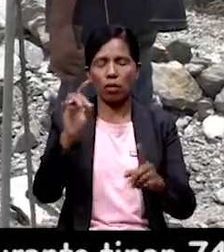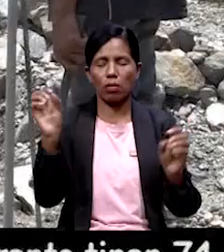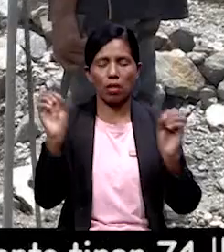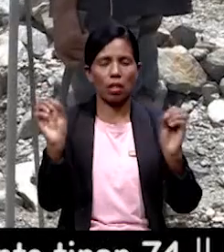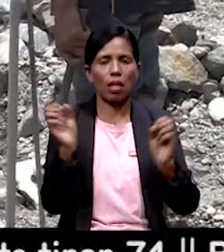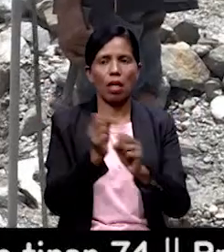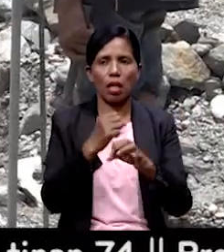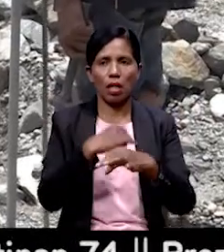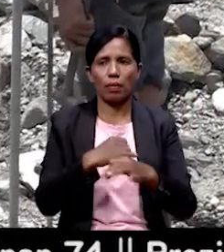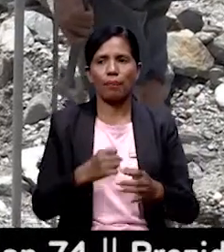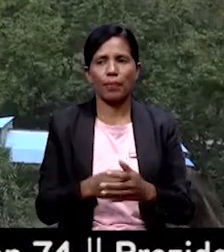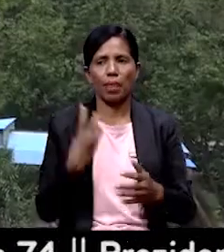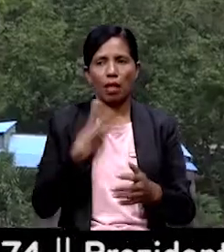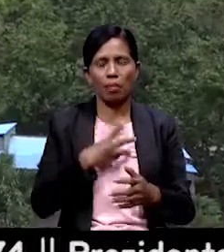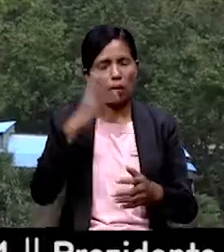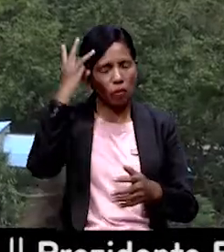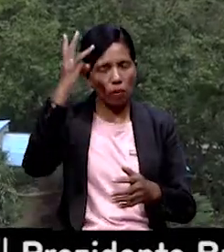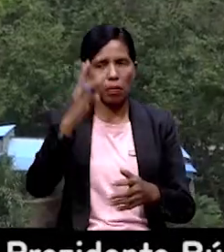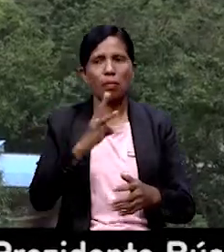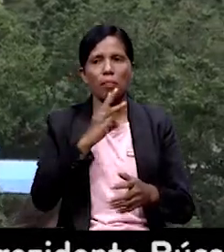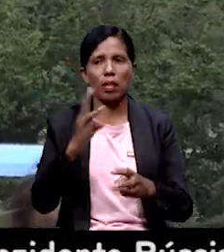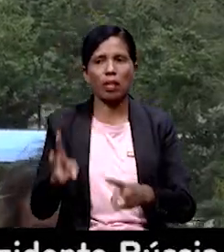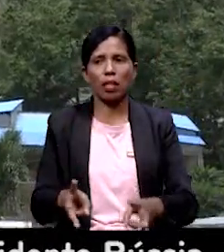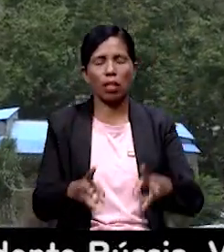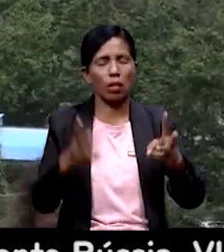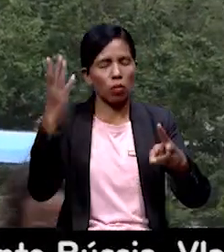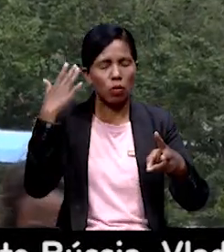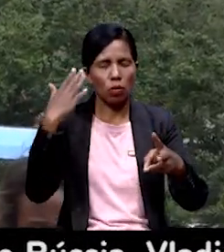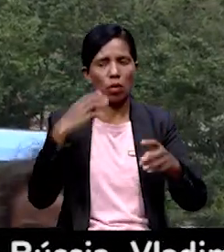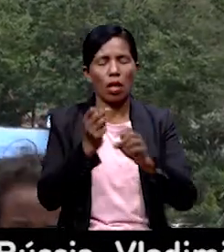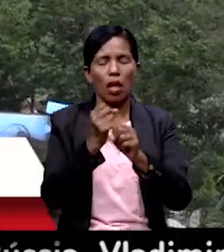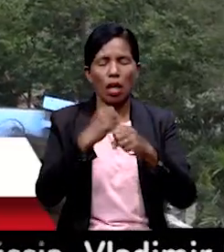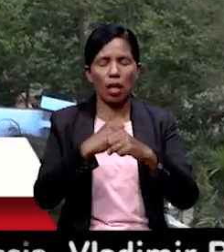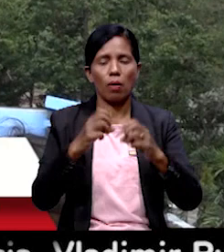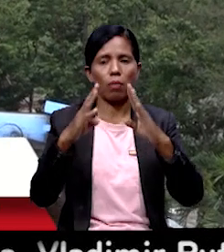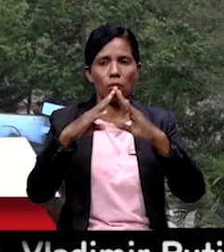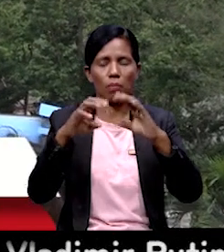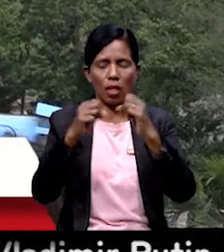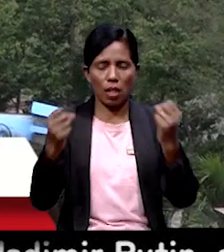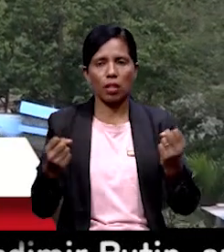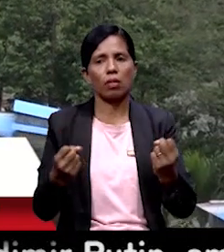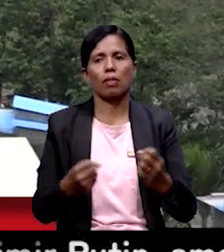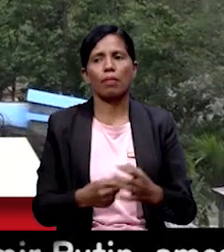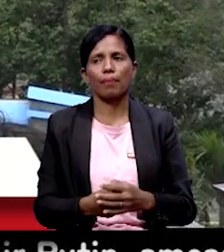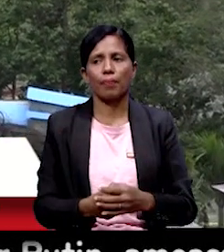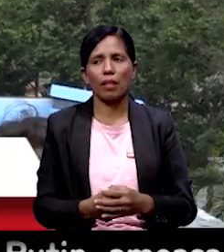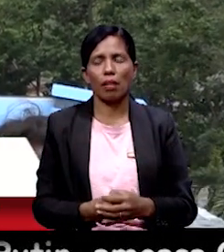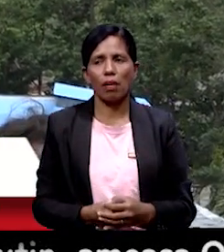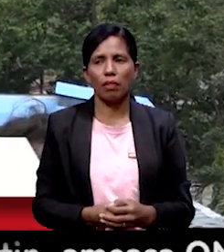me preocupa ali a bedalang, né, vem a funda da Oxobo, comunidade do meio, né? A mota da